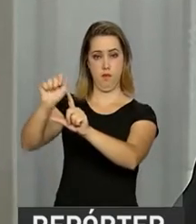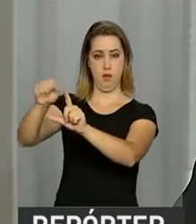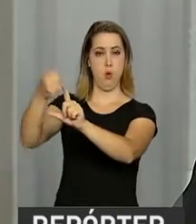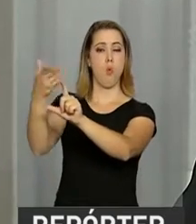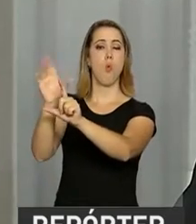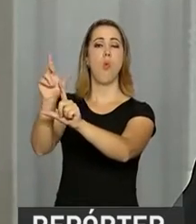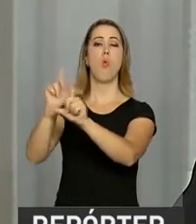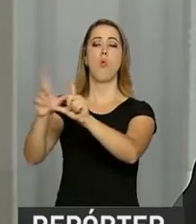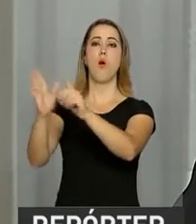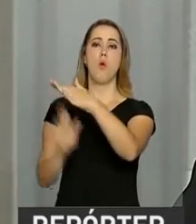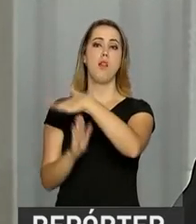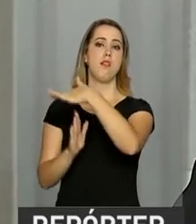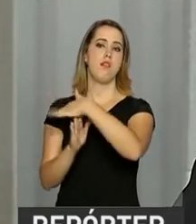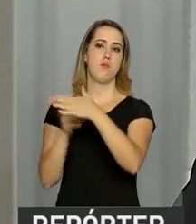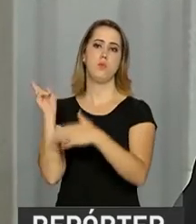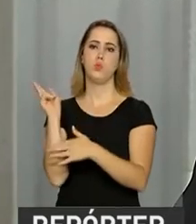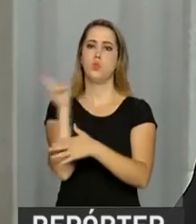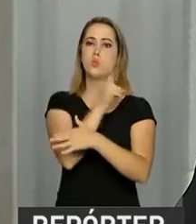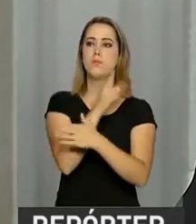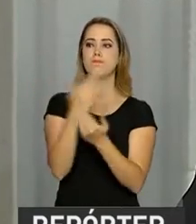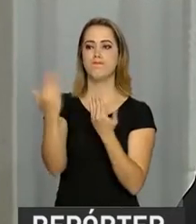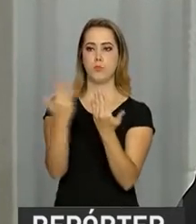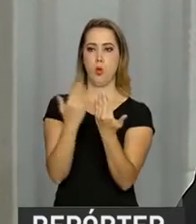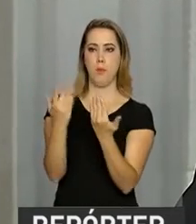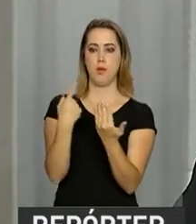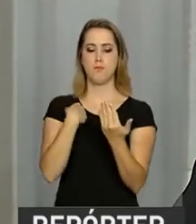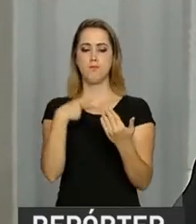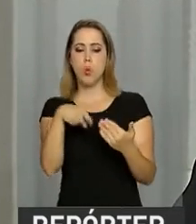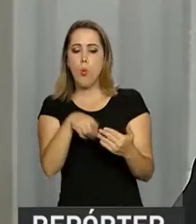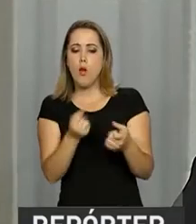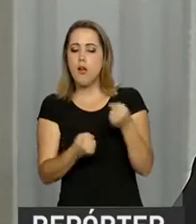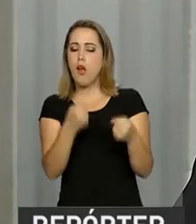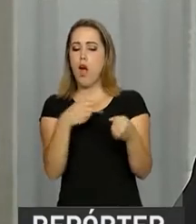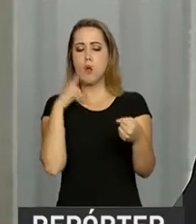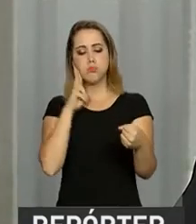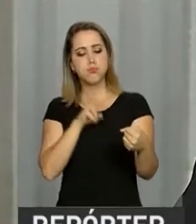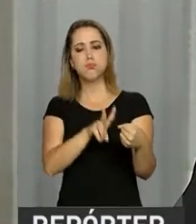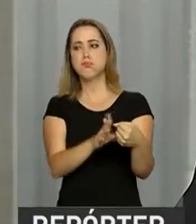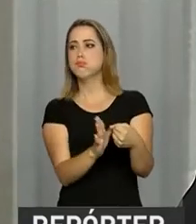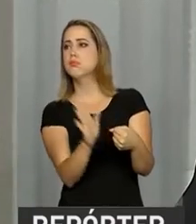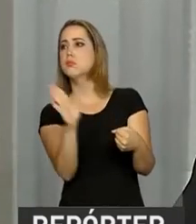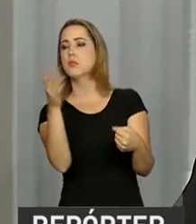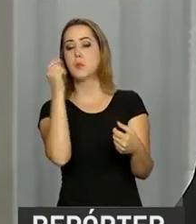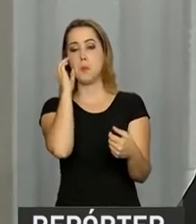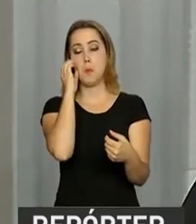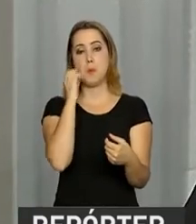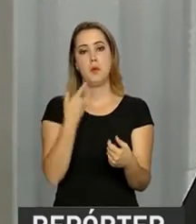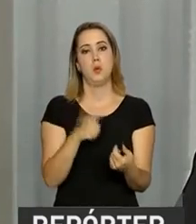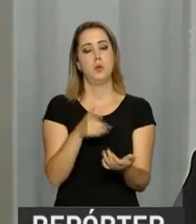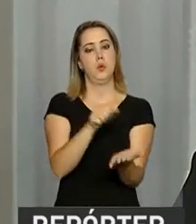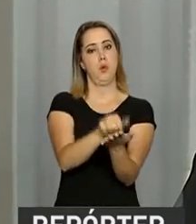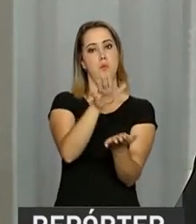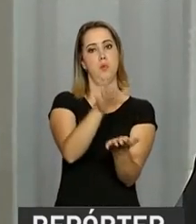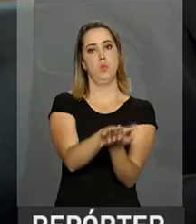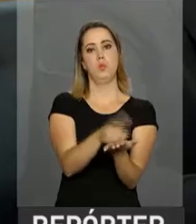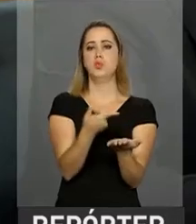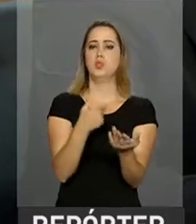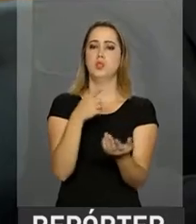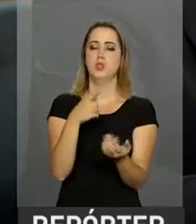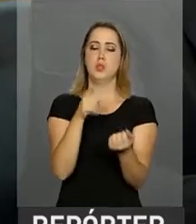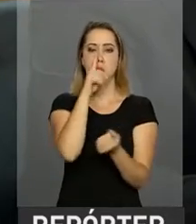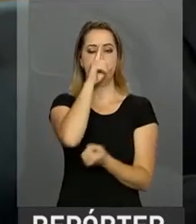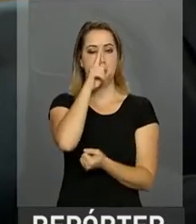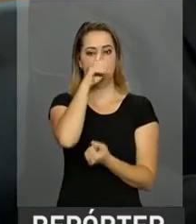em comparação ao seu velocímetro. Com isso, não haverá qualquer multa, nem risco à segurança de toda a sociedade. E outra dúvida